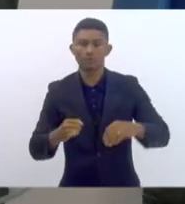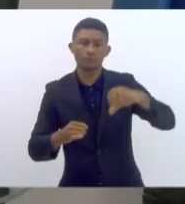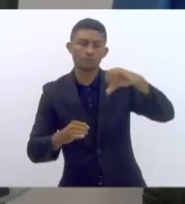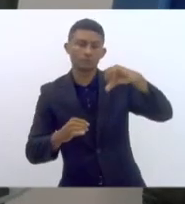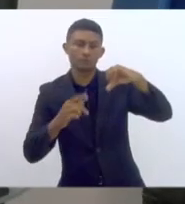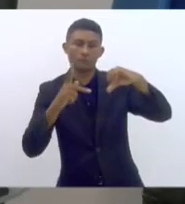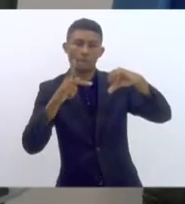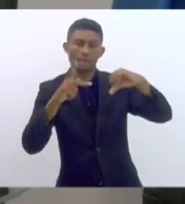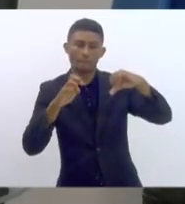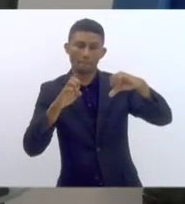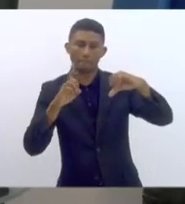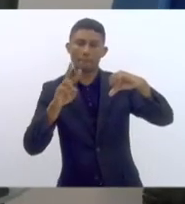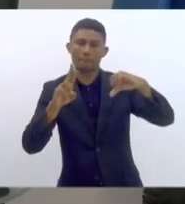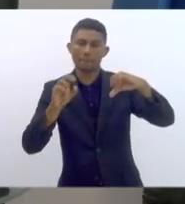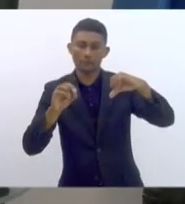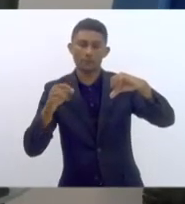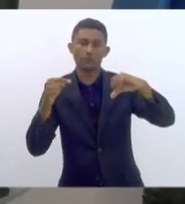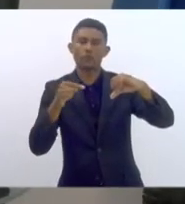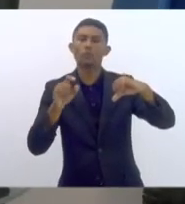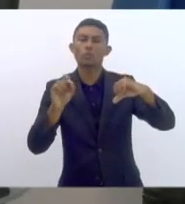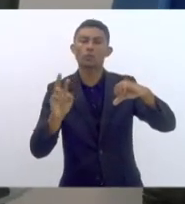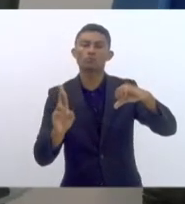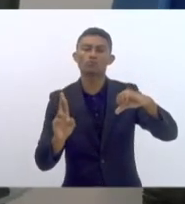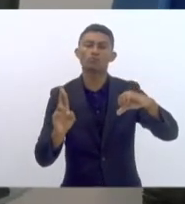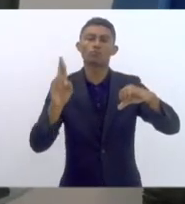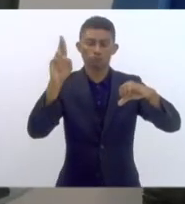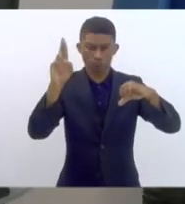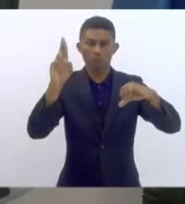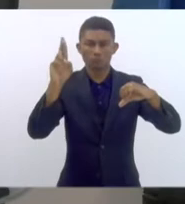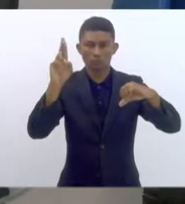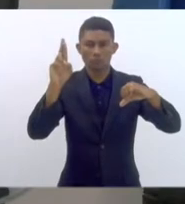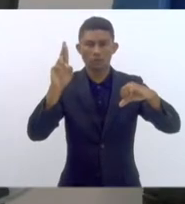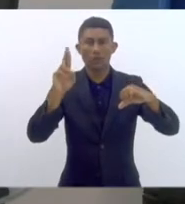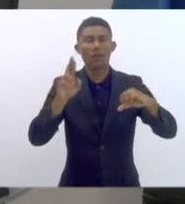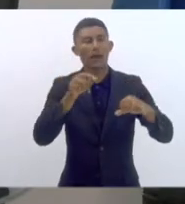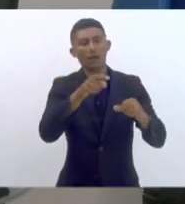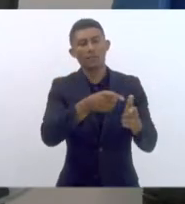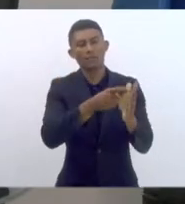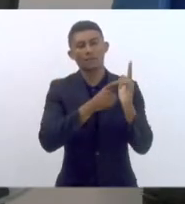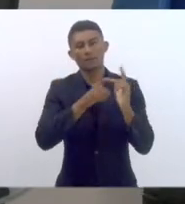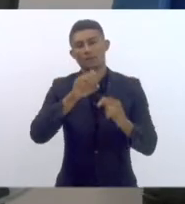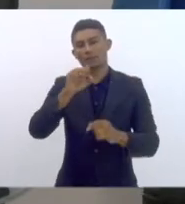Cunha, nosso superintendente da dívida da Cefaz,